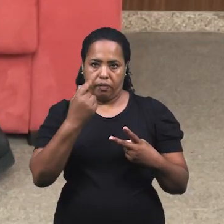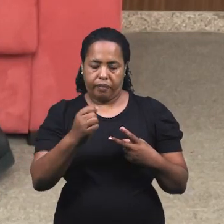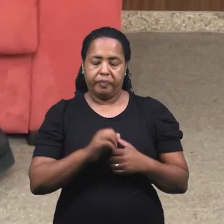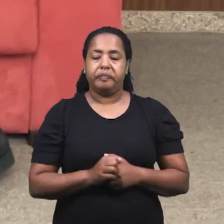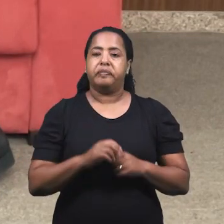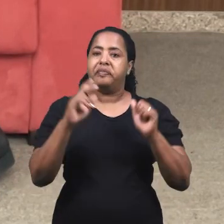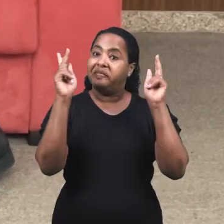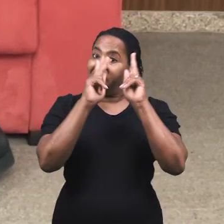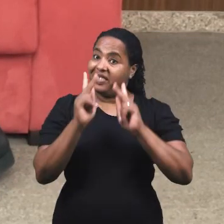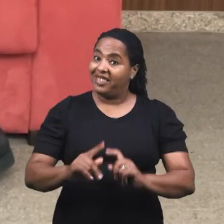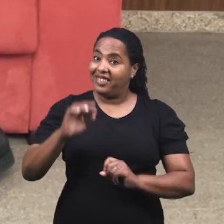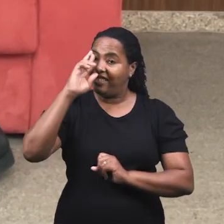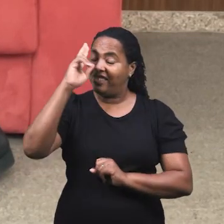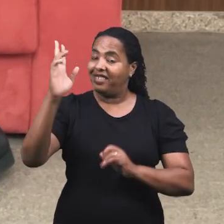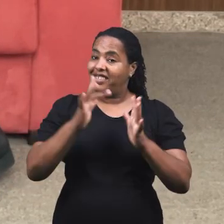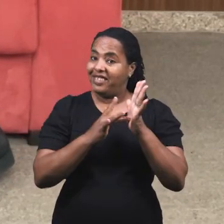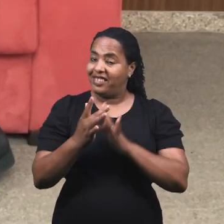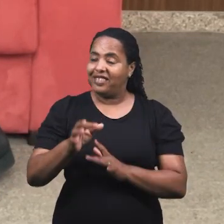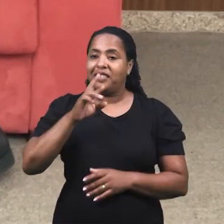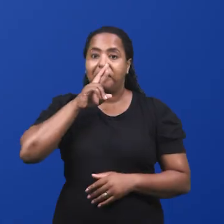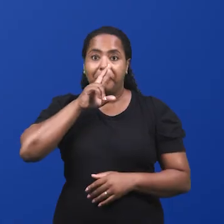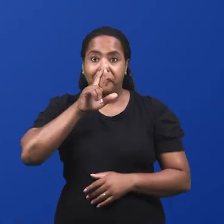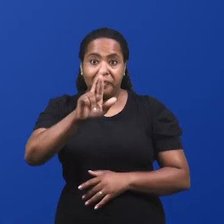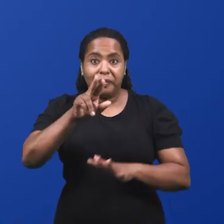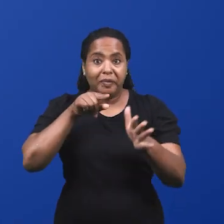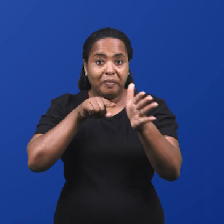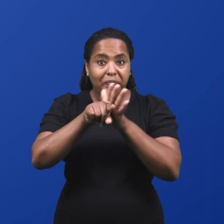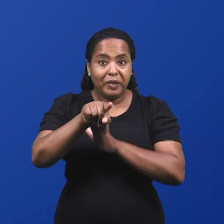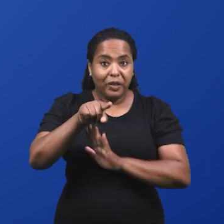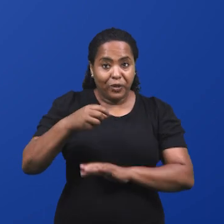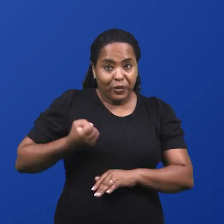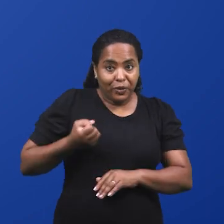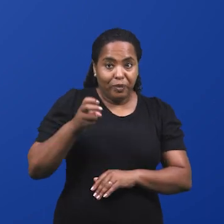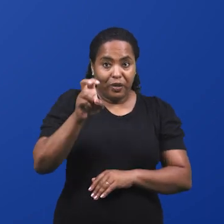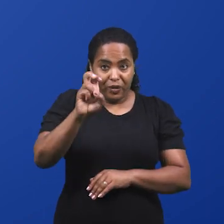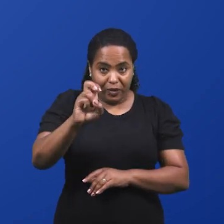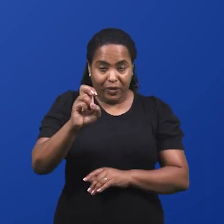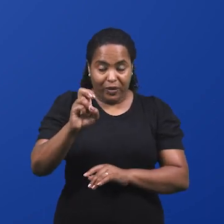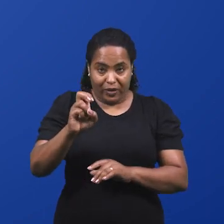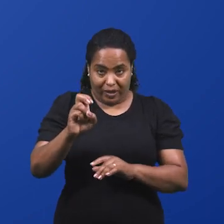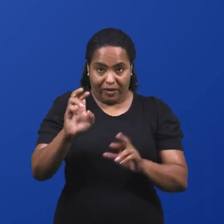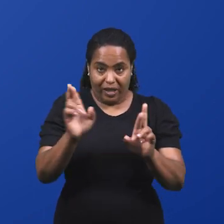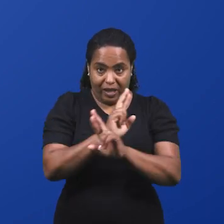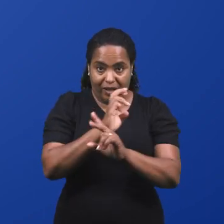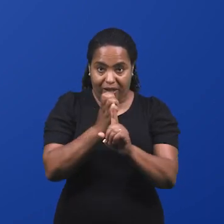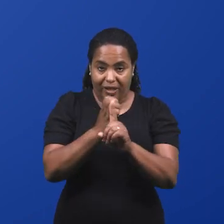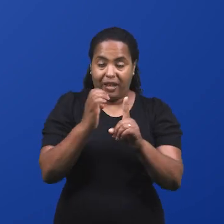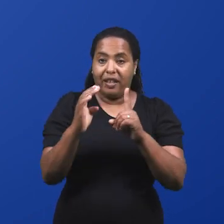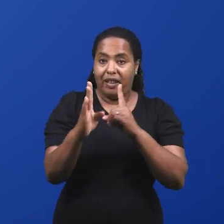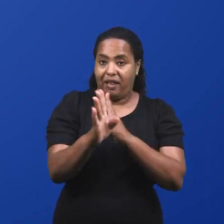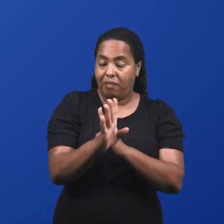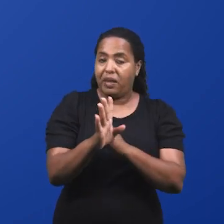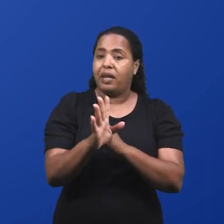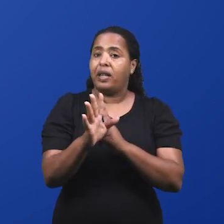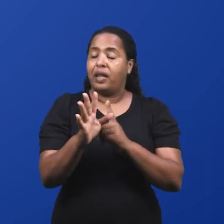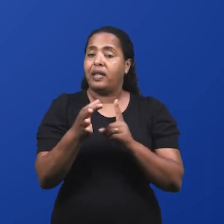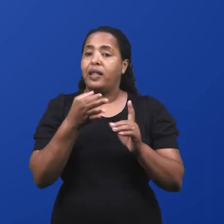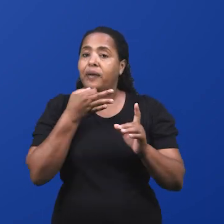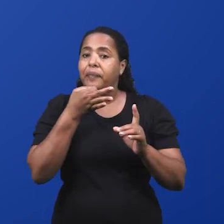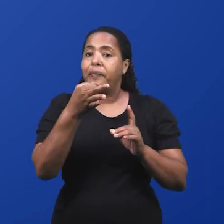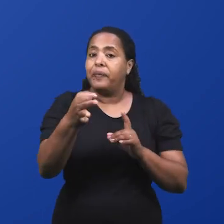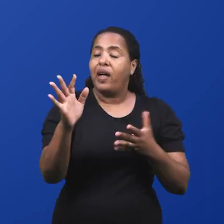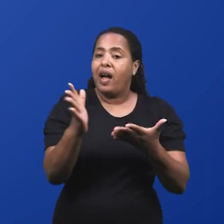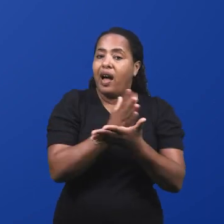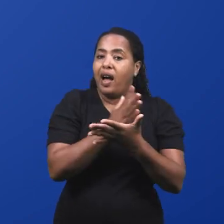Muriaé, Minas Gerais. Vamos ouvir com atenção. A paz do Senhor Jesus. Em resposta à pergunta 5 proposta na Escola